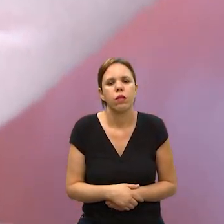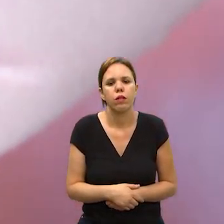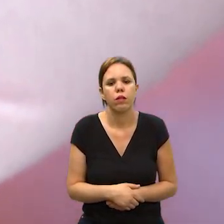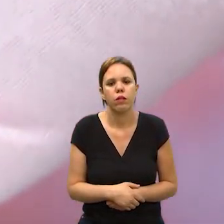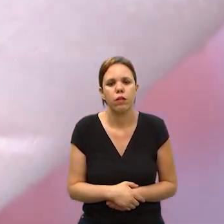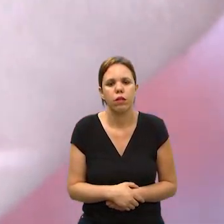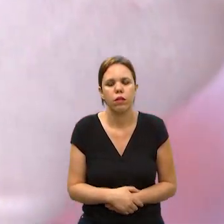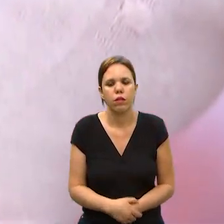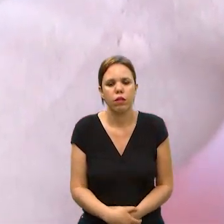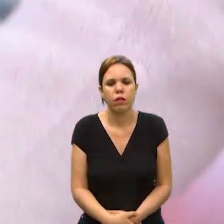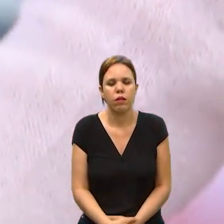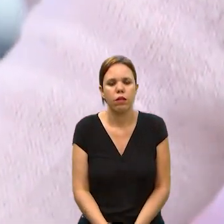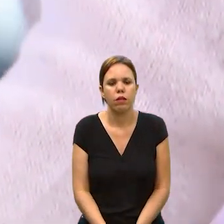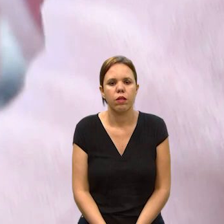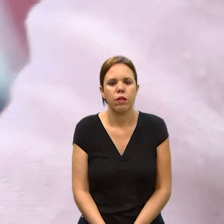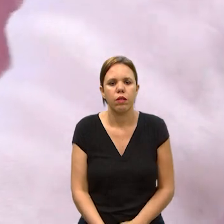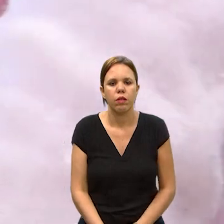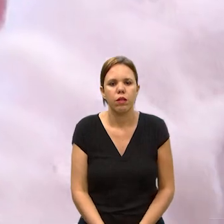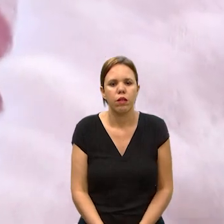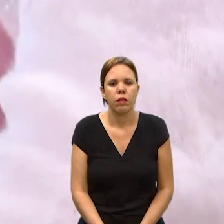é?